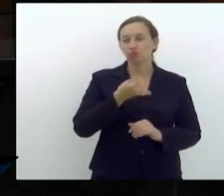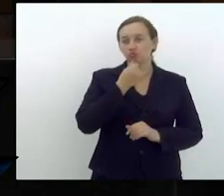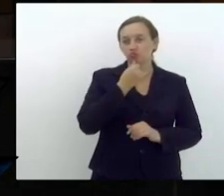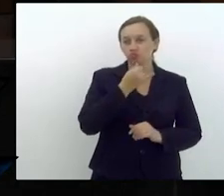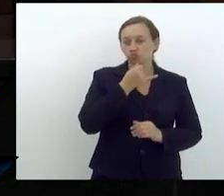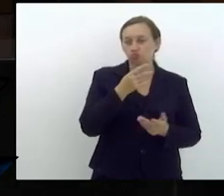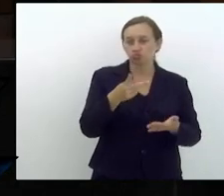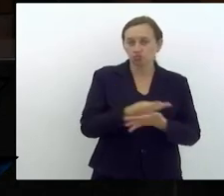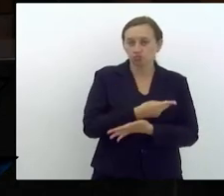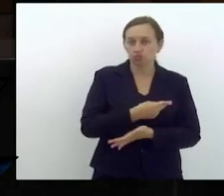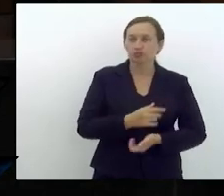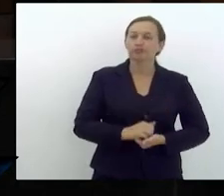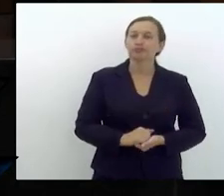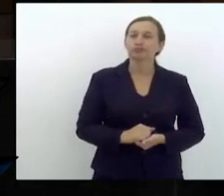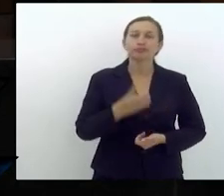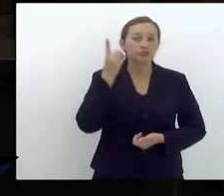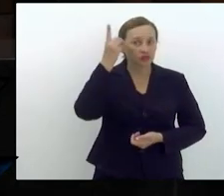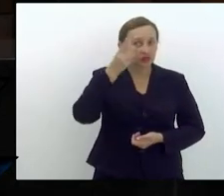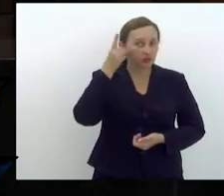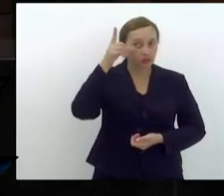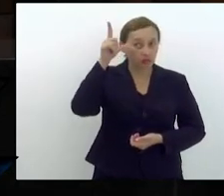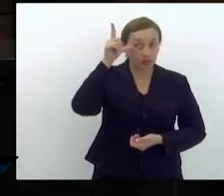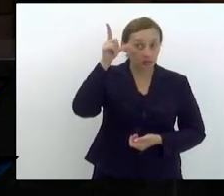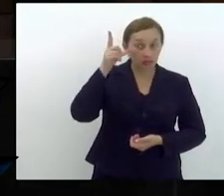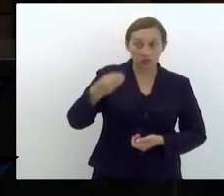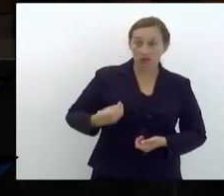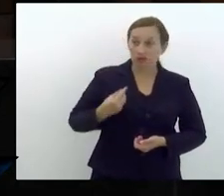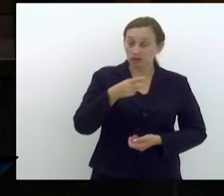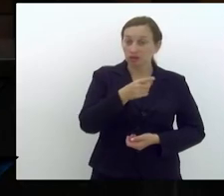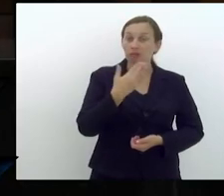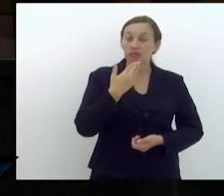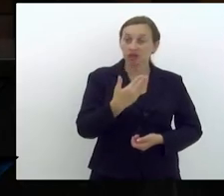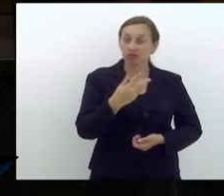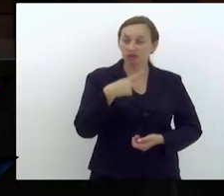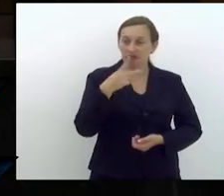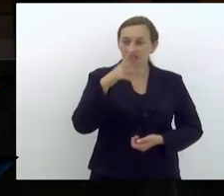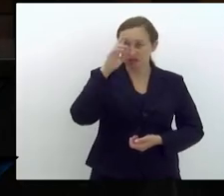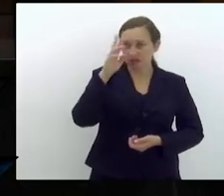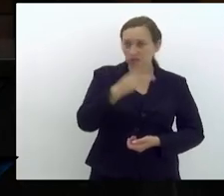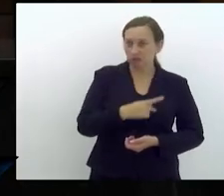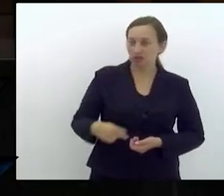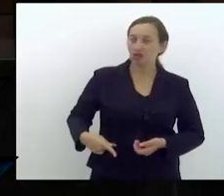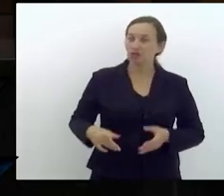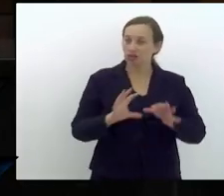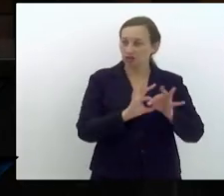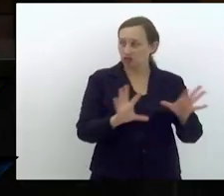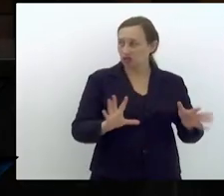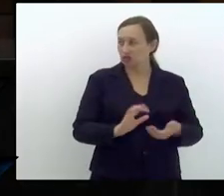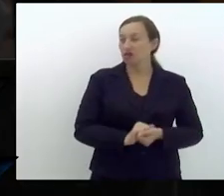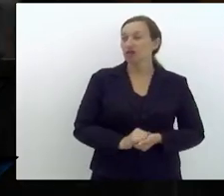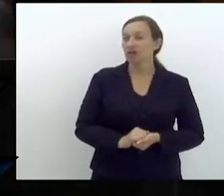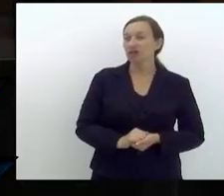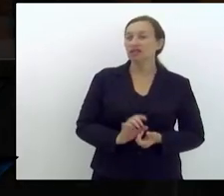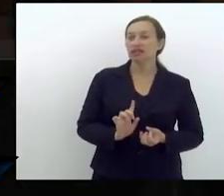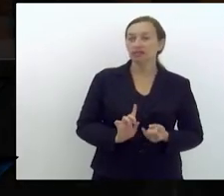Episódio Deputado da Lucinha tá aqui pedindo uma parte senhora Presidente eu vou conceder